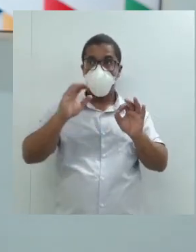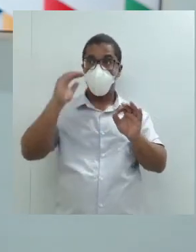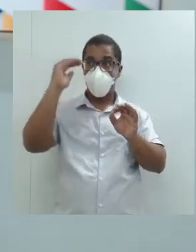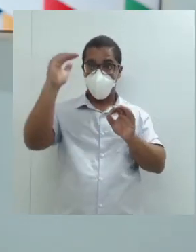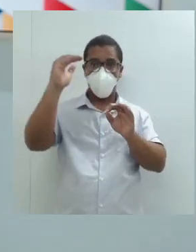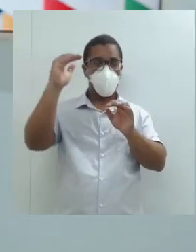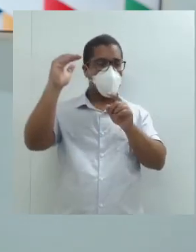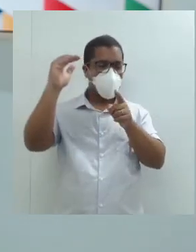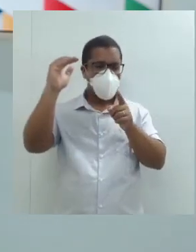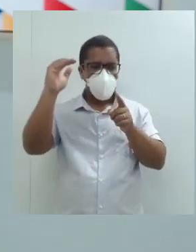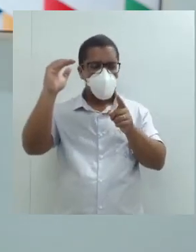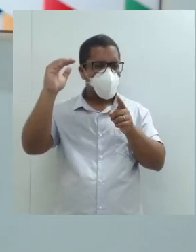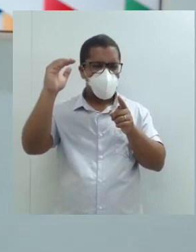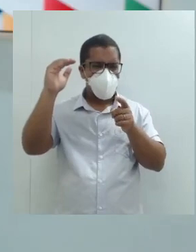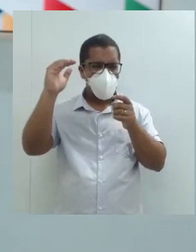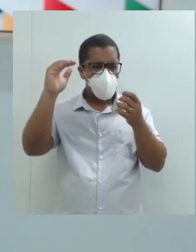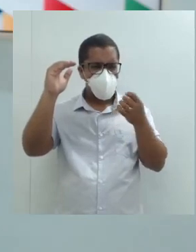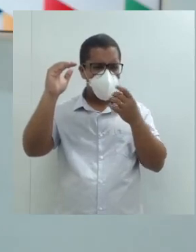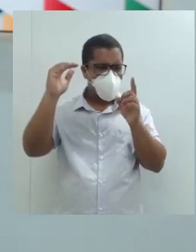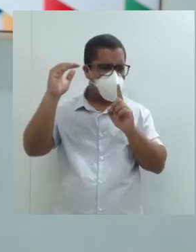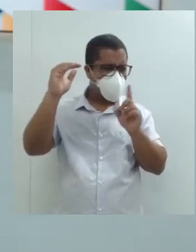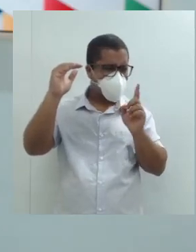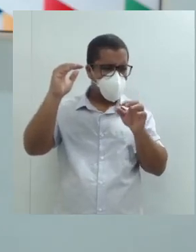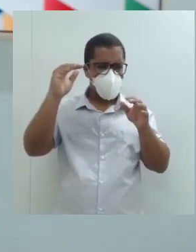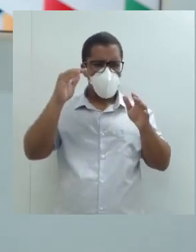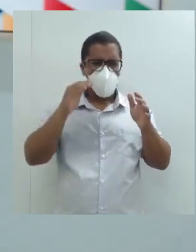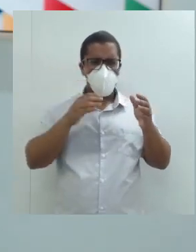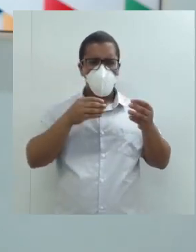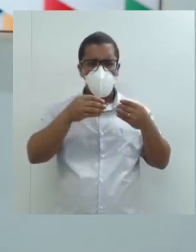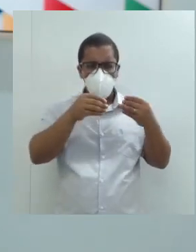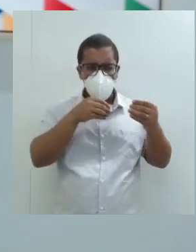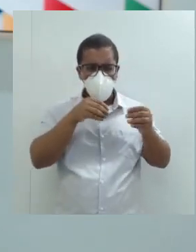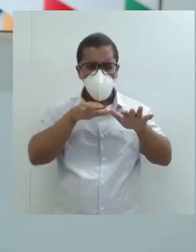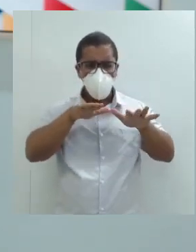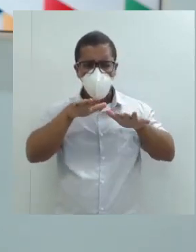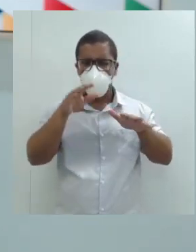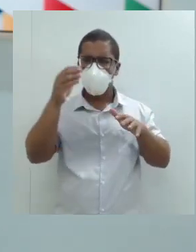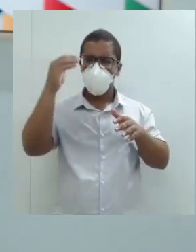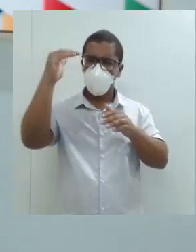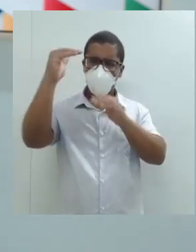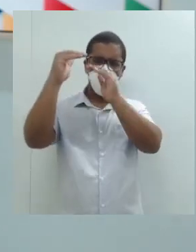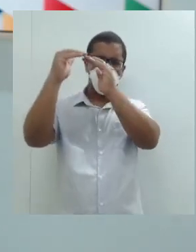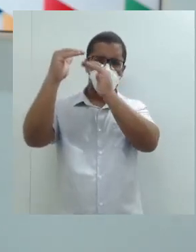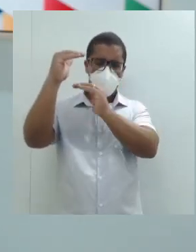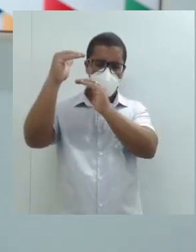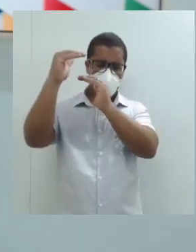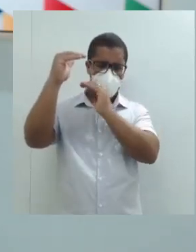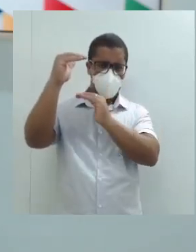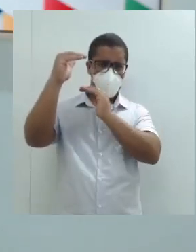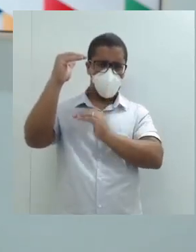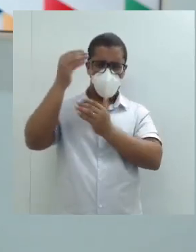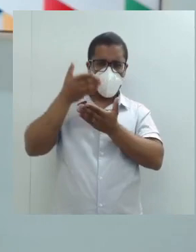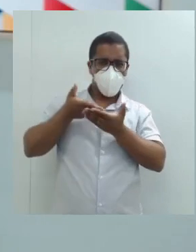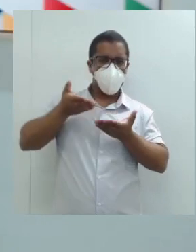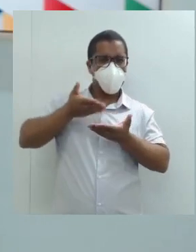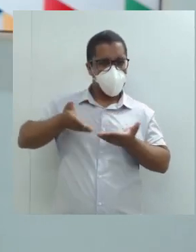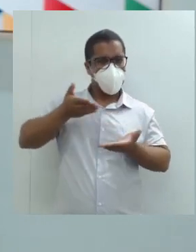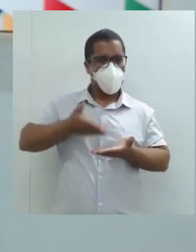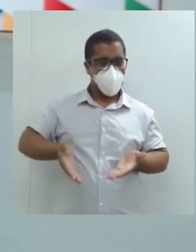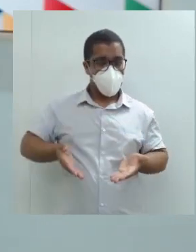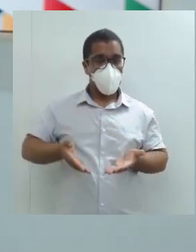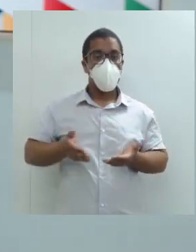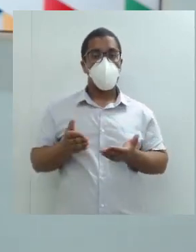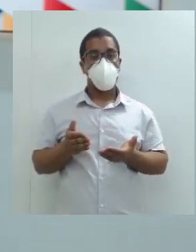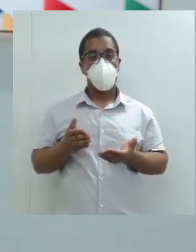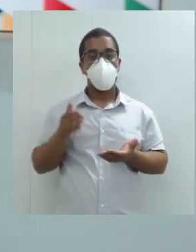caso esse movimento não fique tão plástico, não fique tão bonito esteticamente, né? É mais ou menos por aí para a gente poder tentar